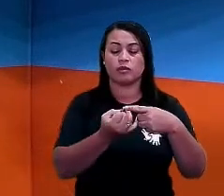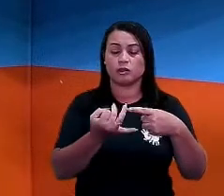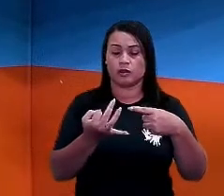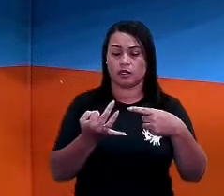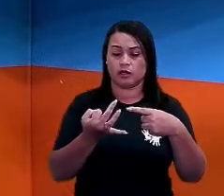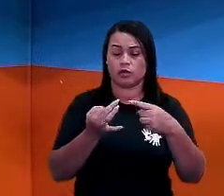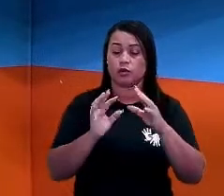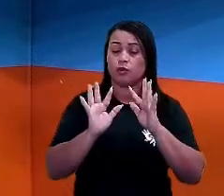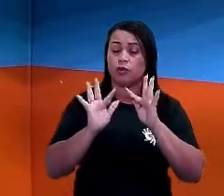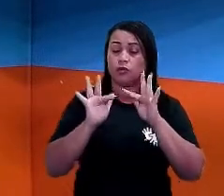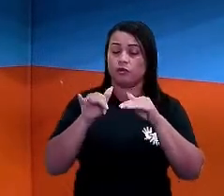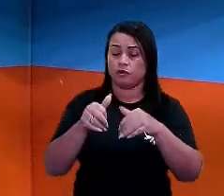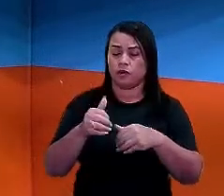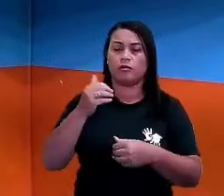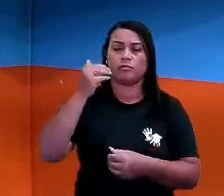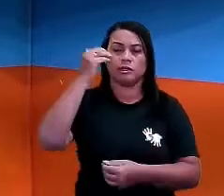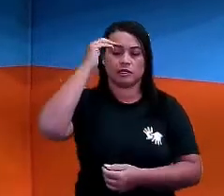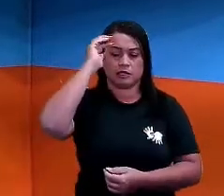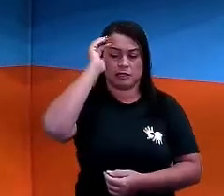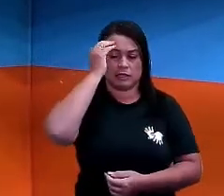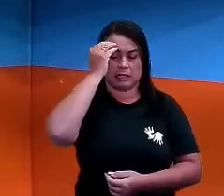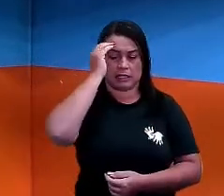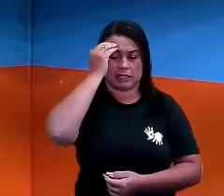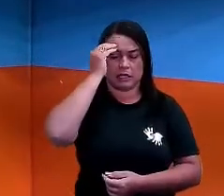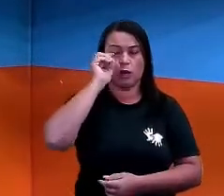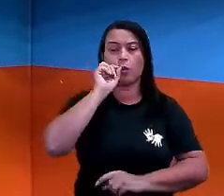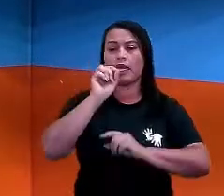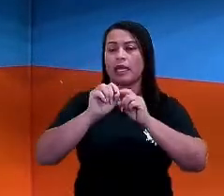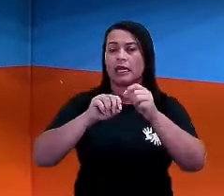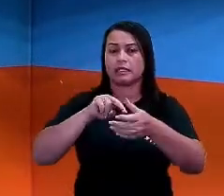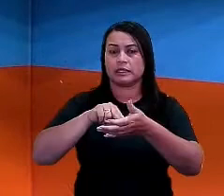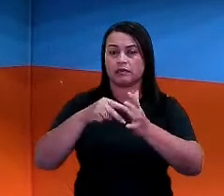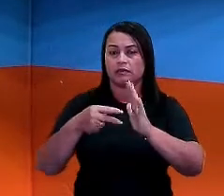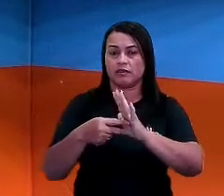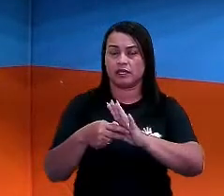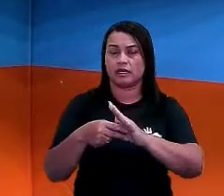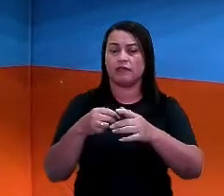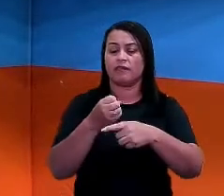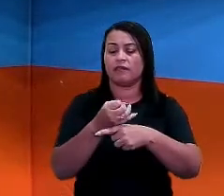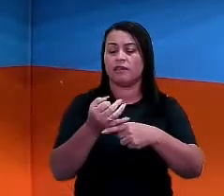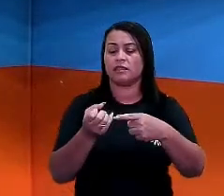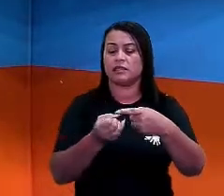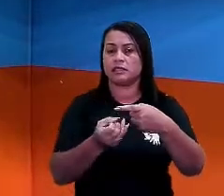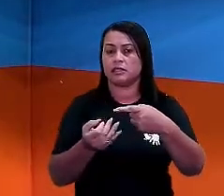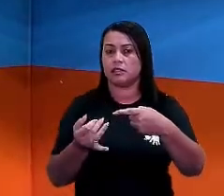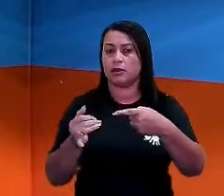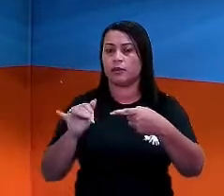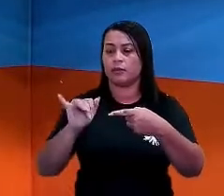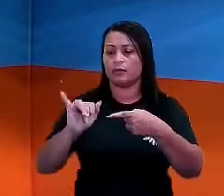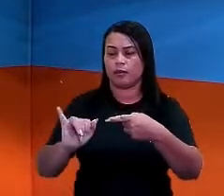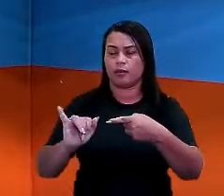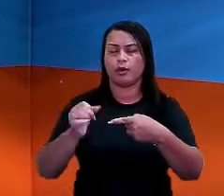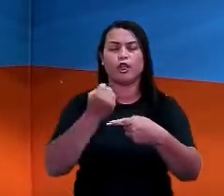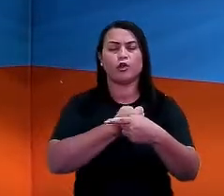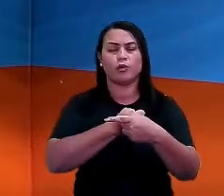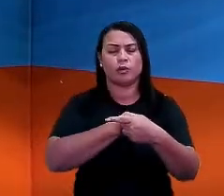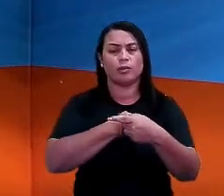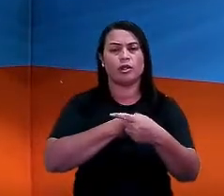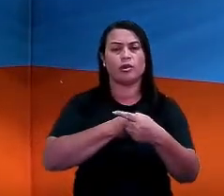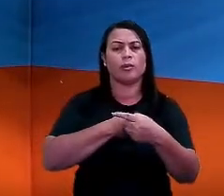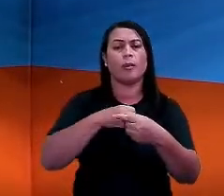final, a gente vai entender o que é uma fração imprópria, tá? Número misto, a gente já